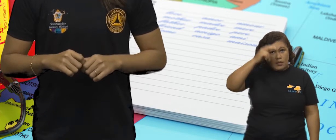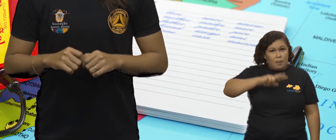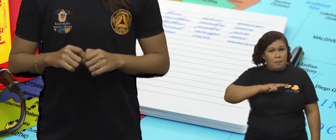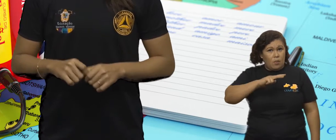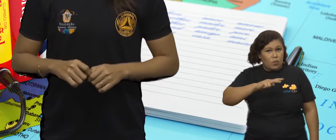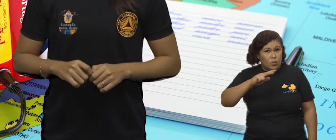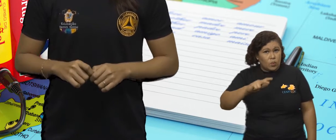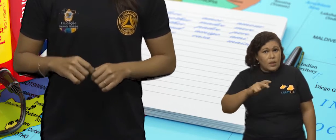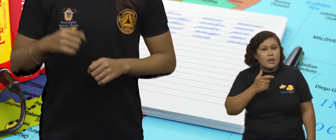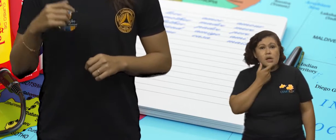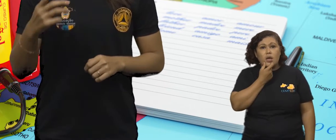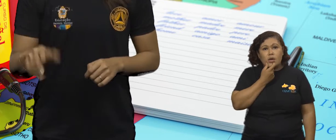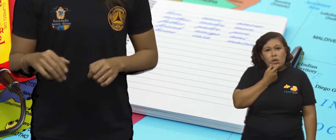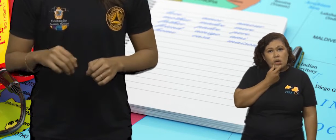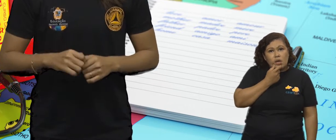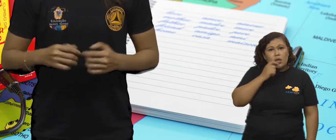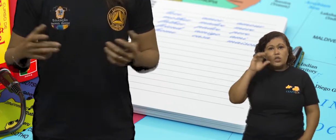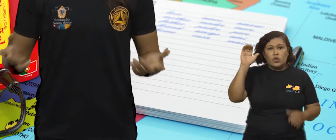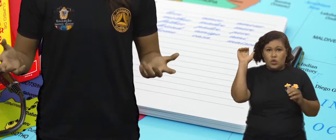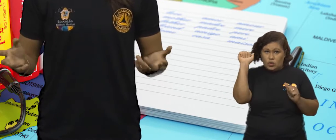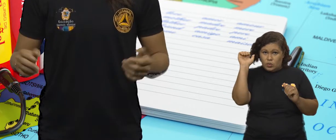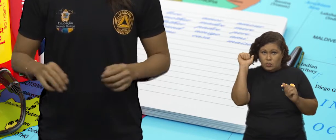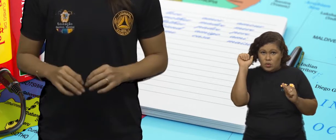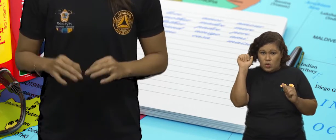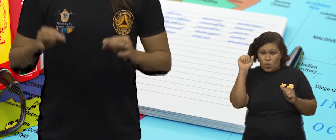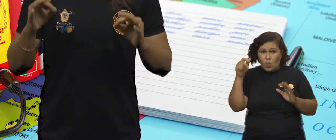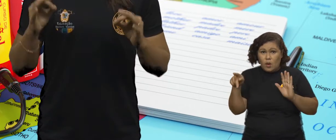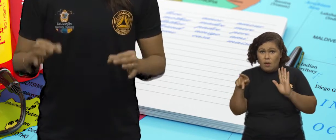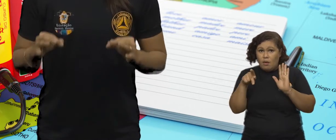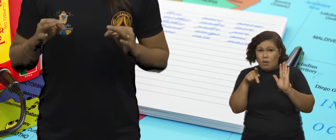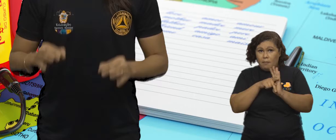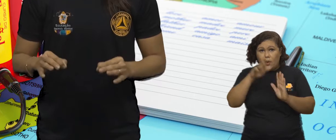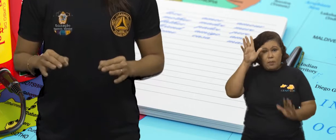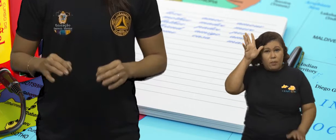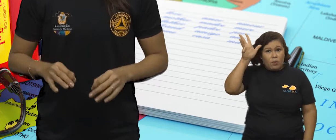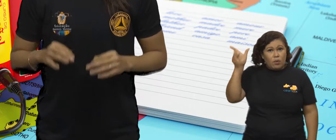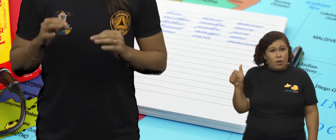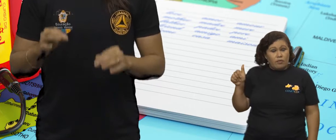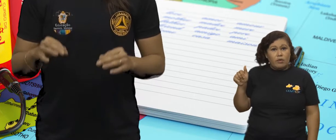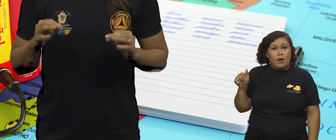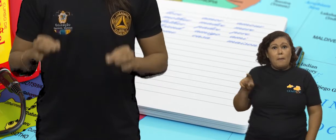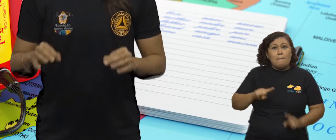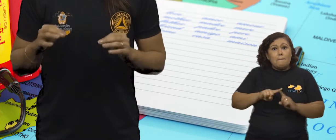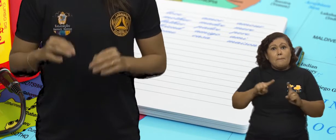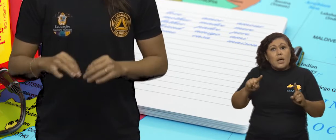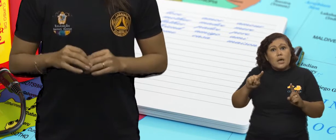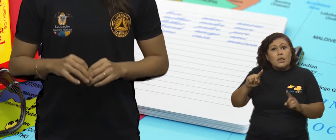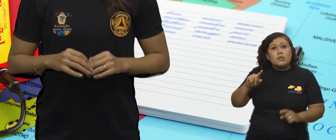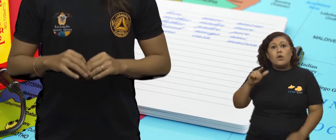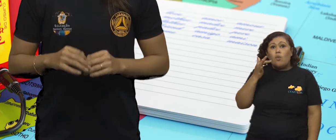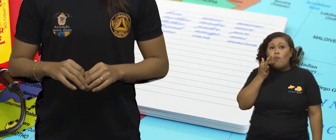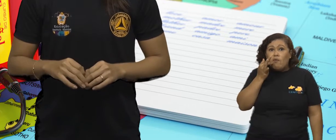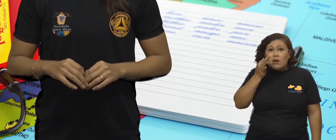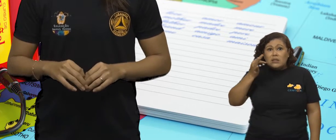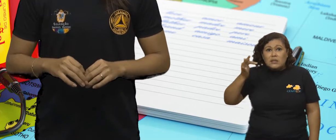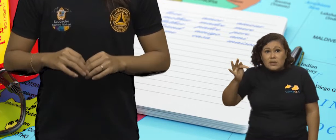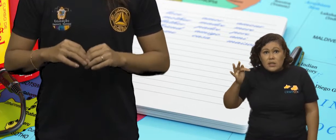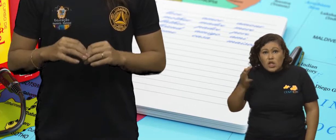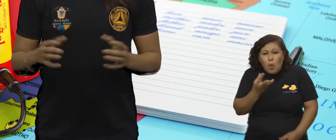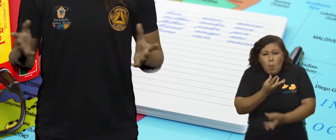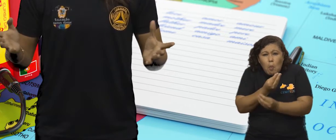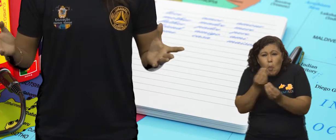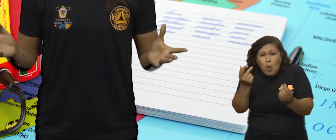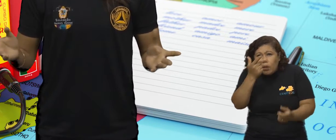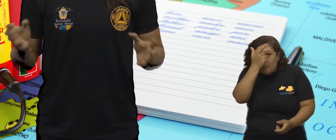português, espanhol, africâner, entre outros. Mas o francês é o idioma mais falado no continente.